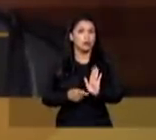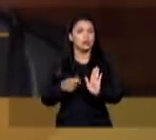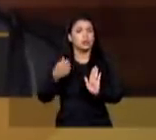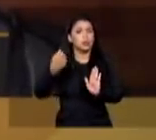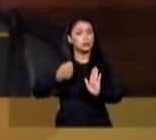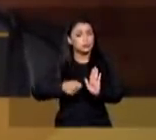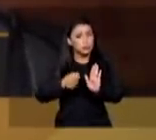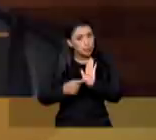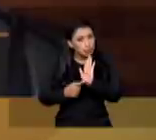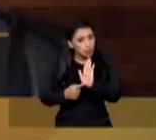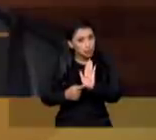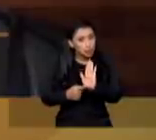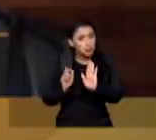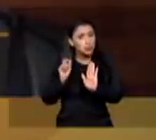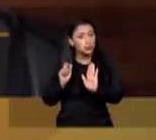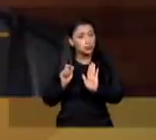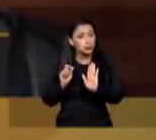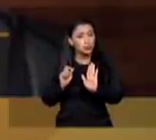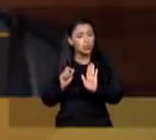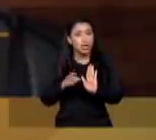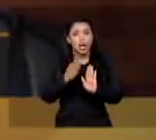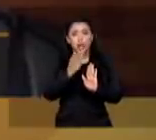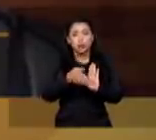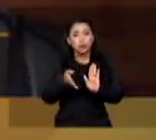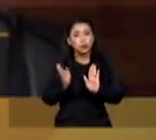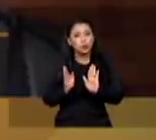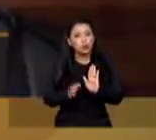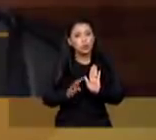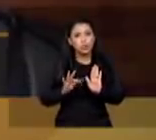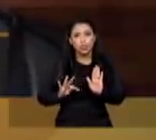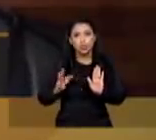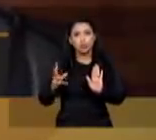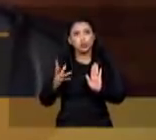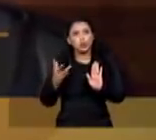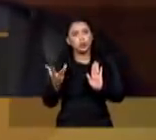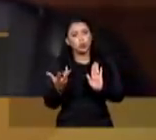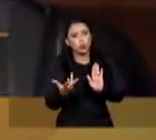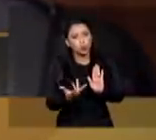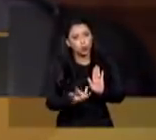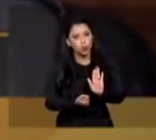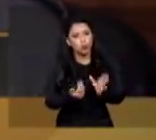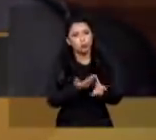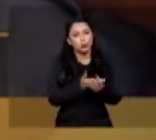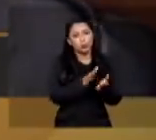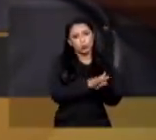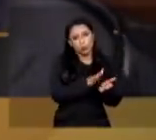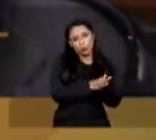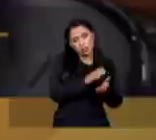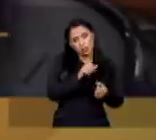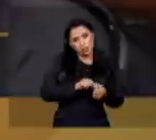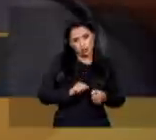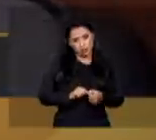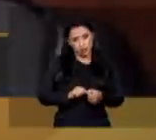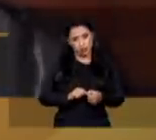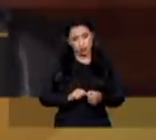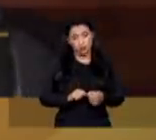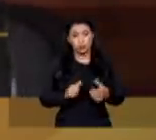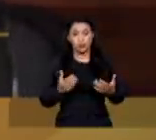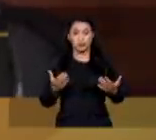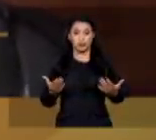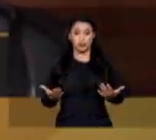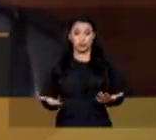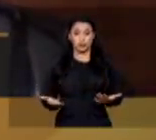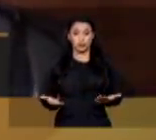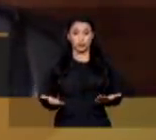na declaração de nulidade de todos os atos processuais praticados. Ao